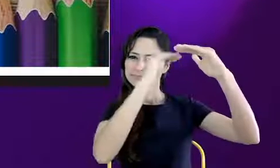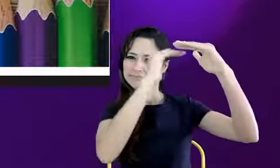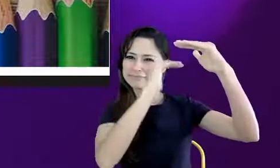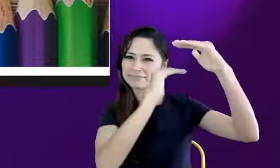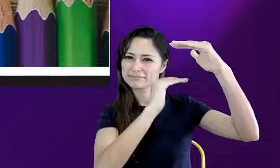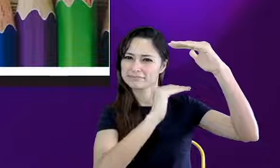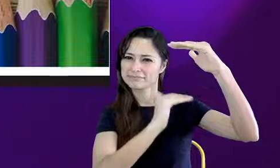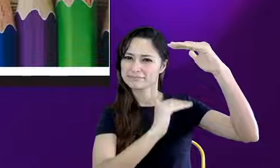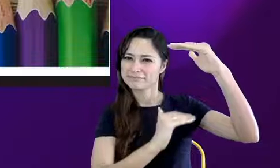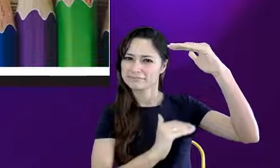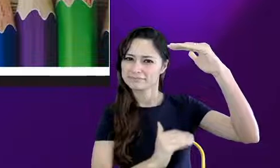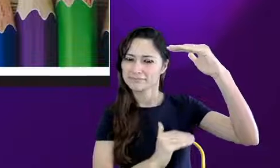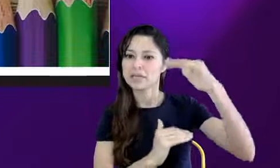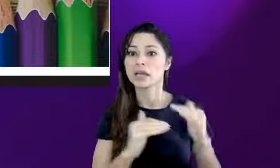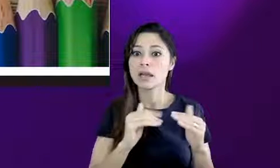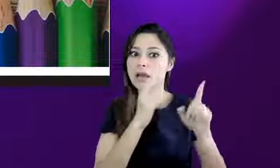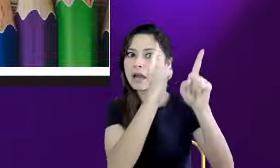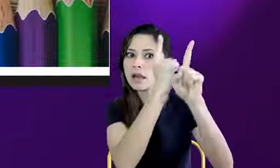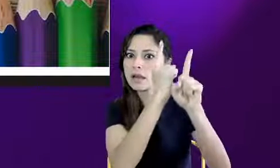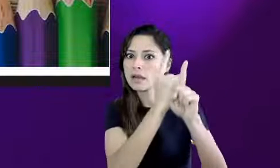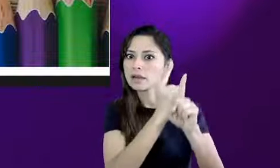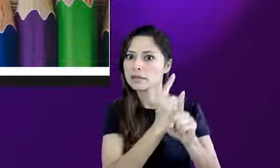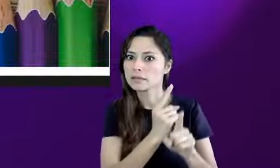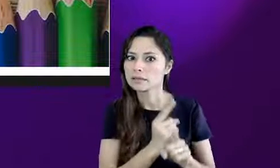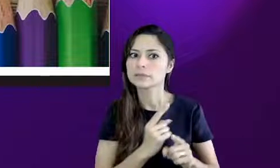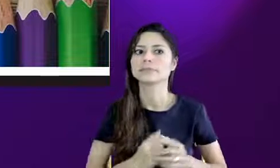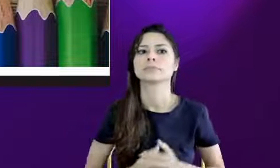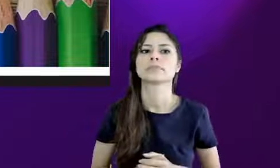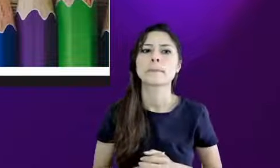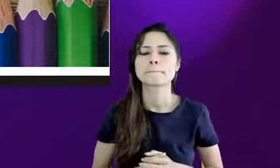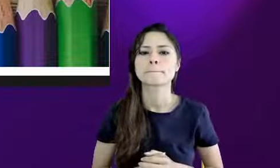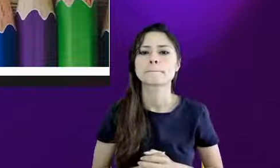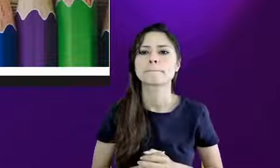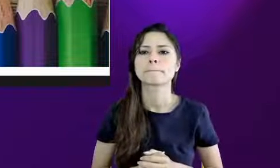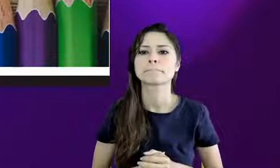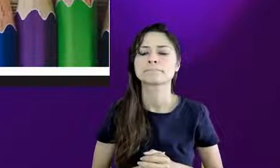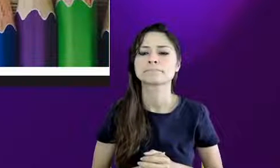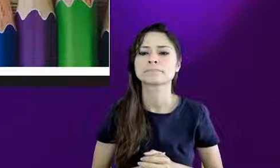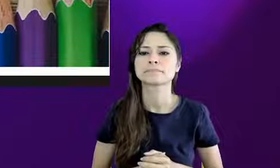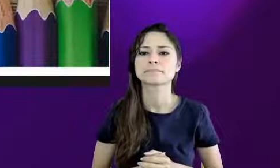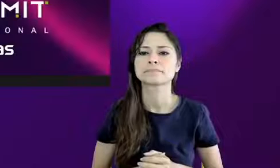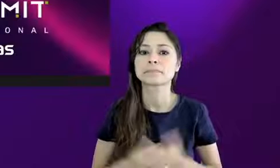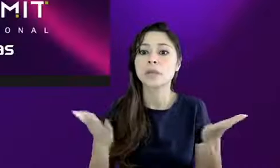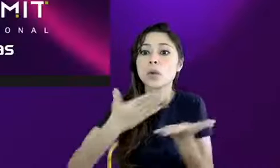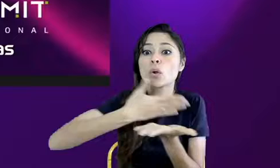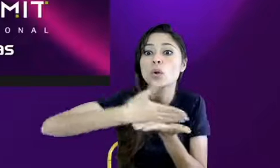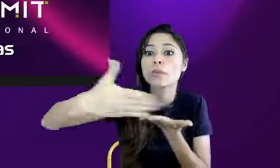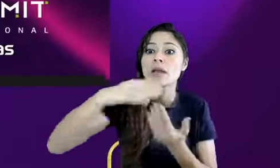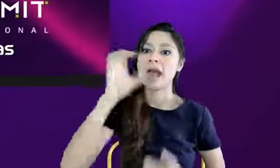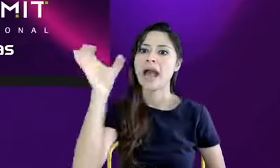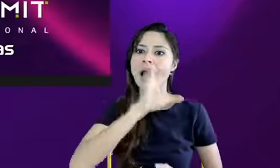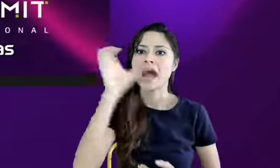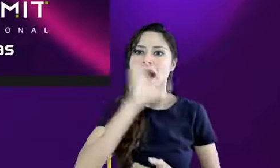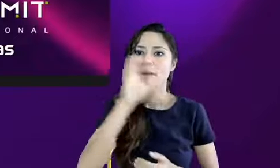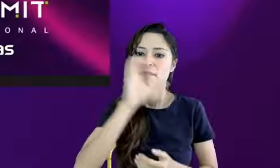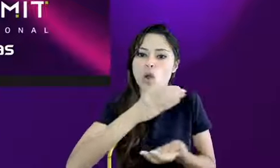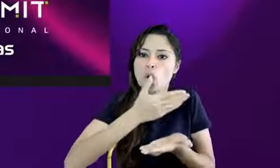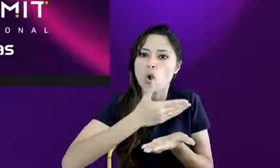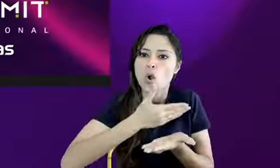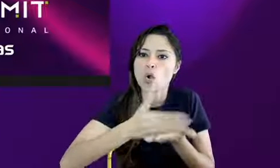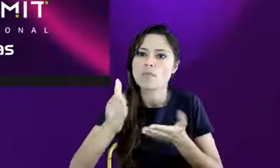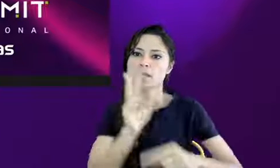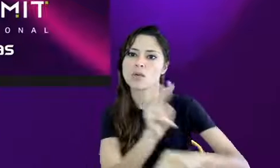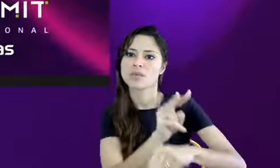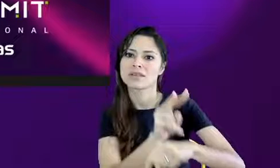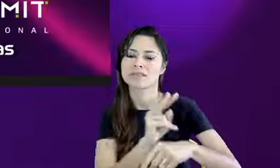extraintestinais, recorrência pós-operatória na doença de Crohn e a bolsite leal. Começando na rapidez no início da ação. Nós